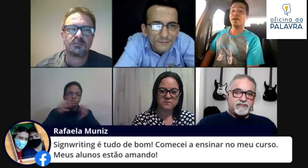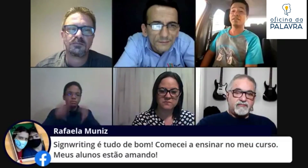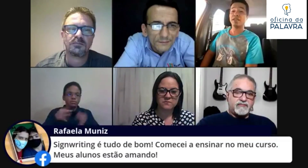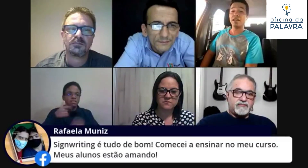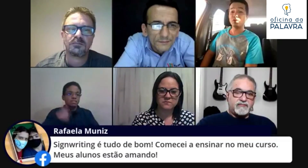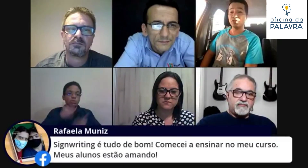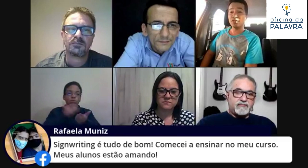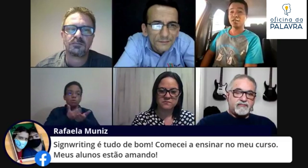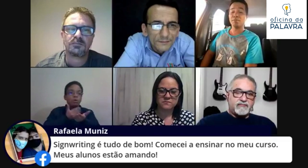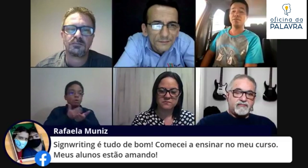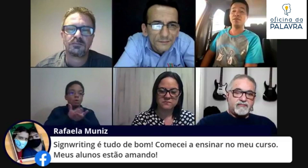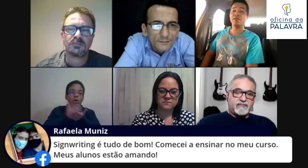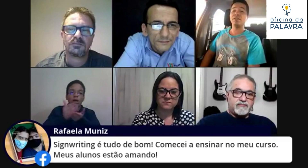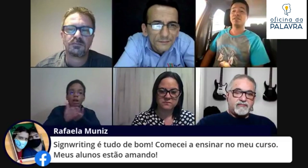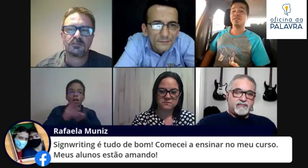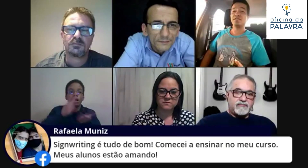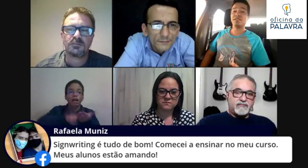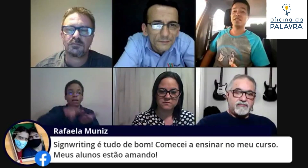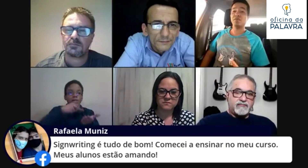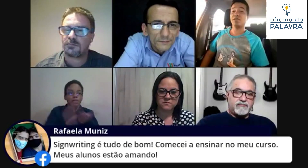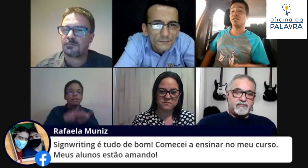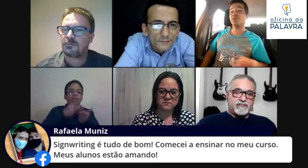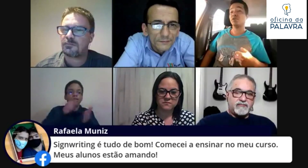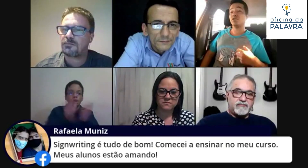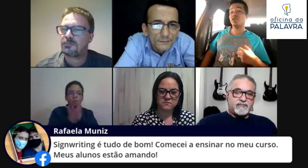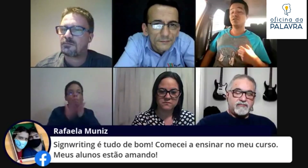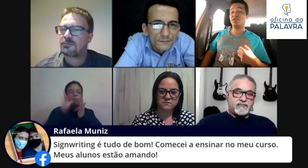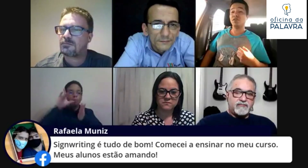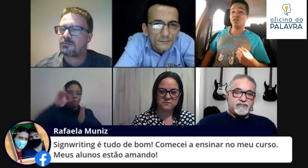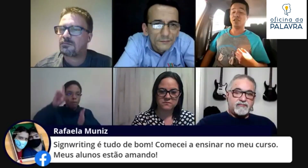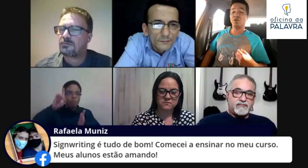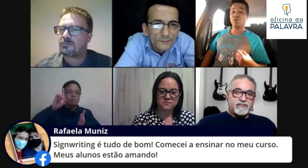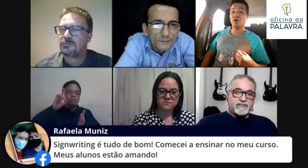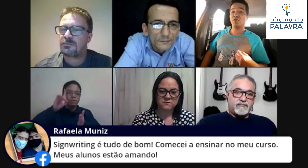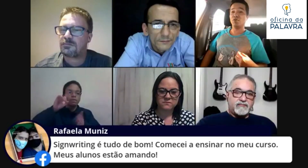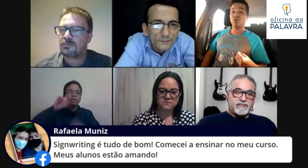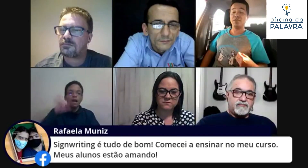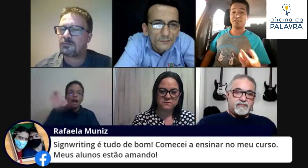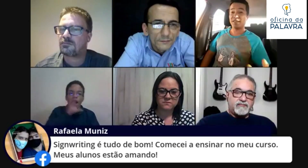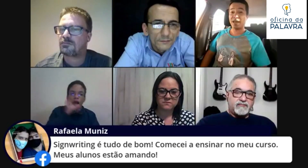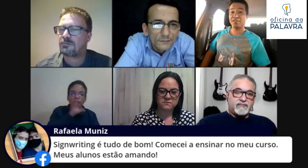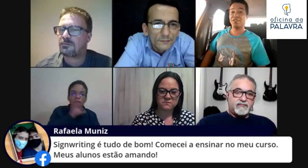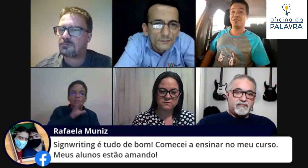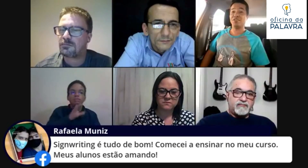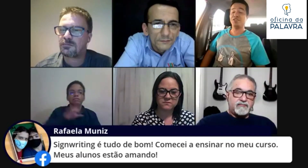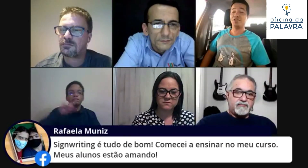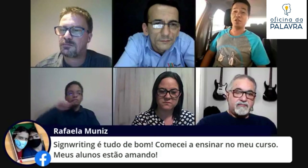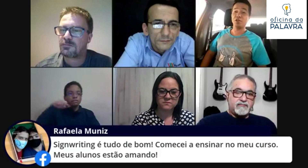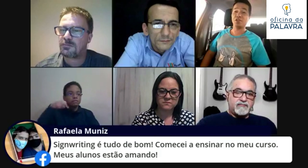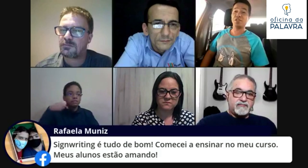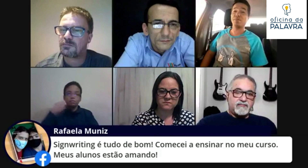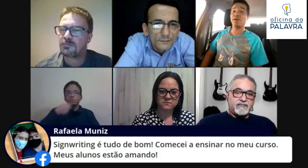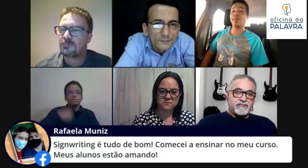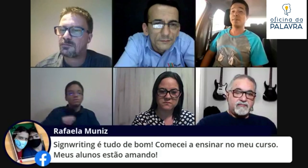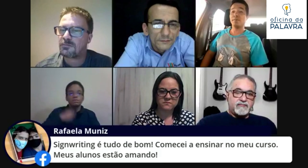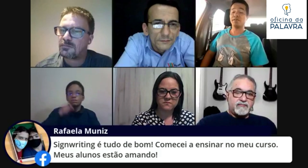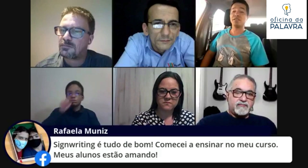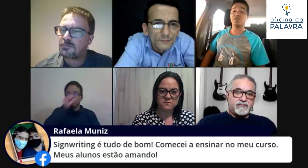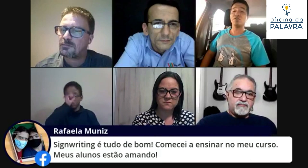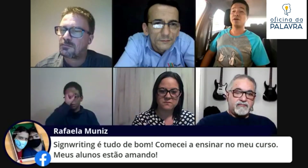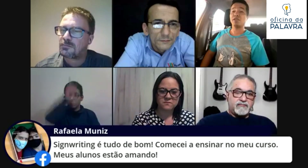desenfreadamente a traduzir a Bíblia nesse sistema, e depois eu tive um insight de Deus assim